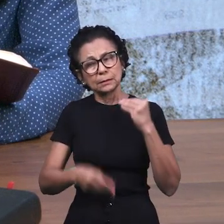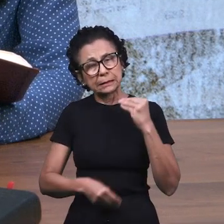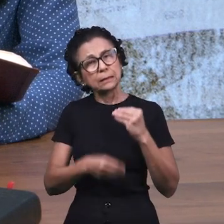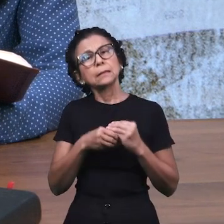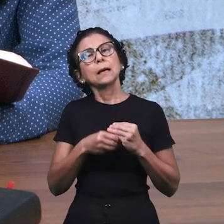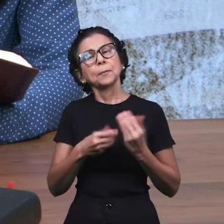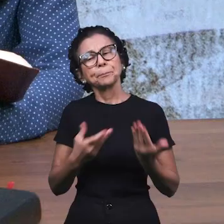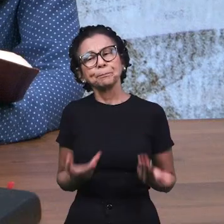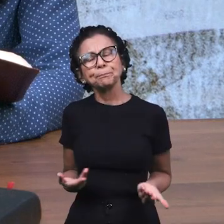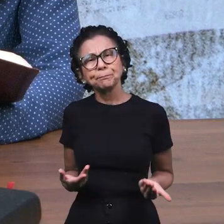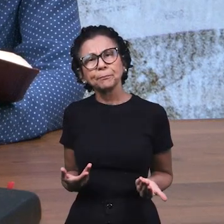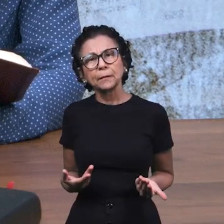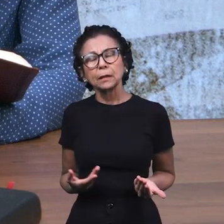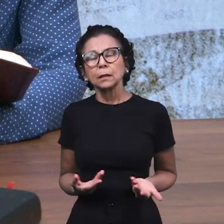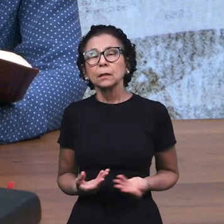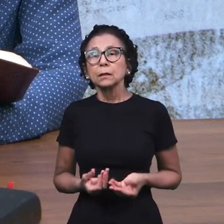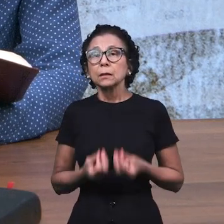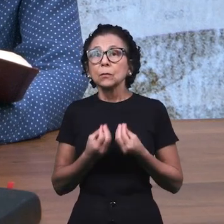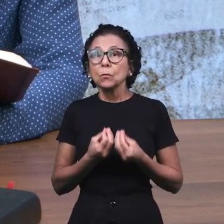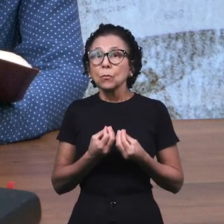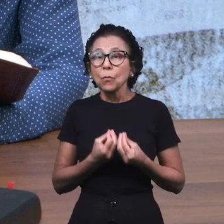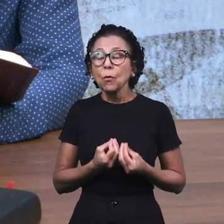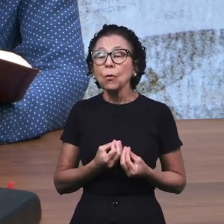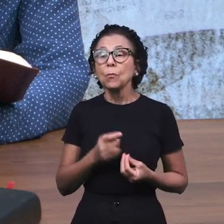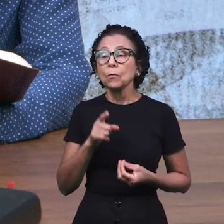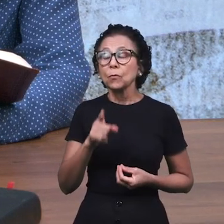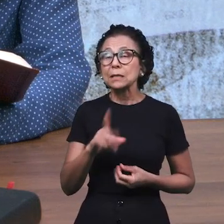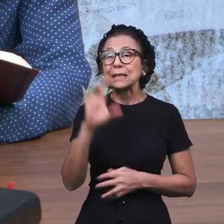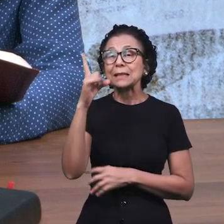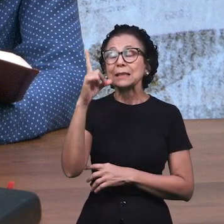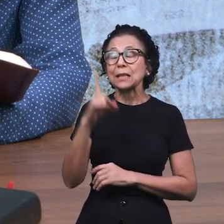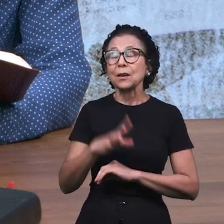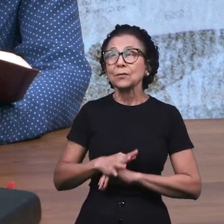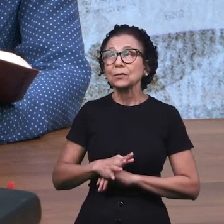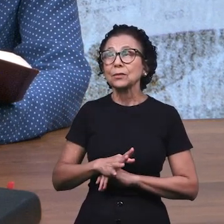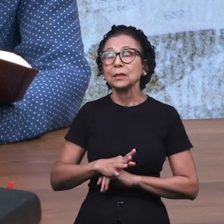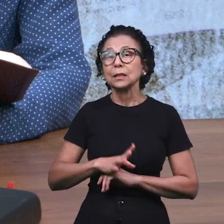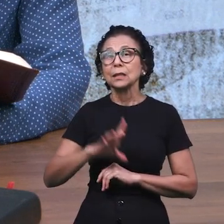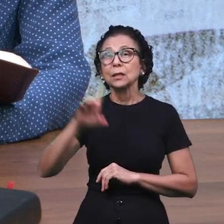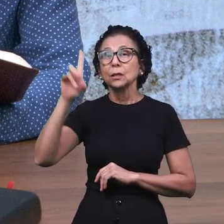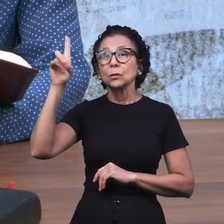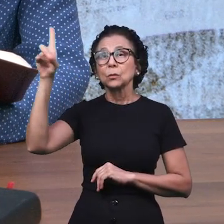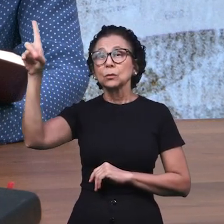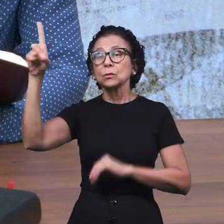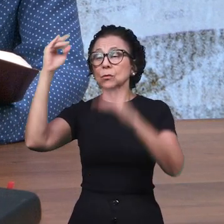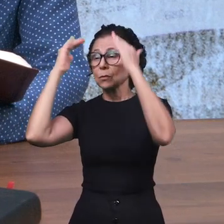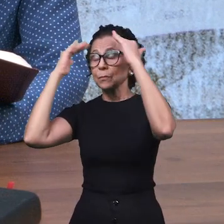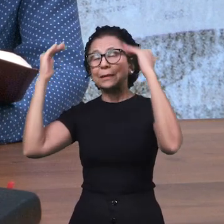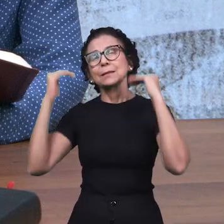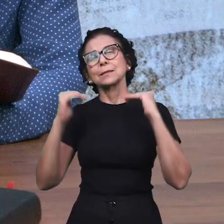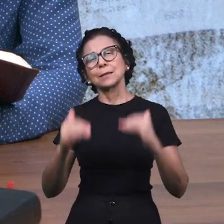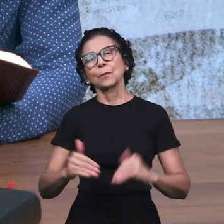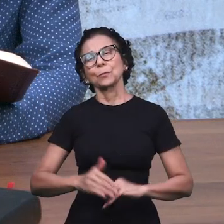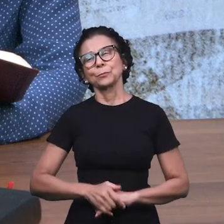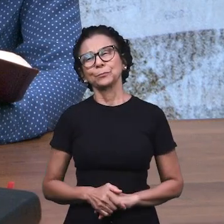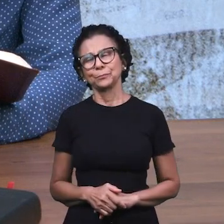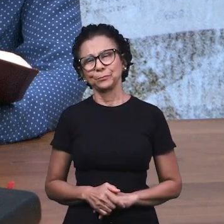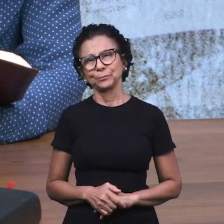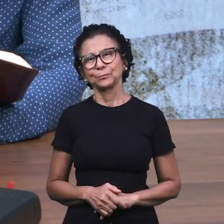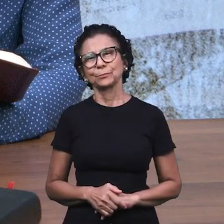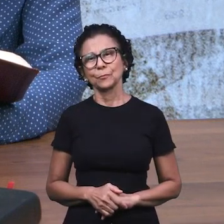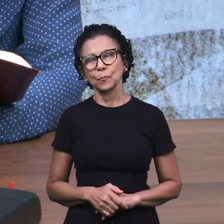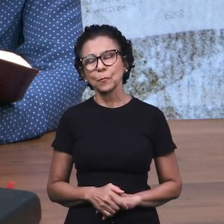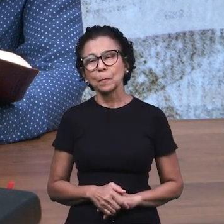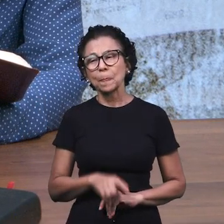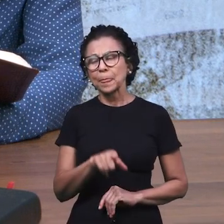pois, desprezaste a palavra do Senhor, fazendo o mal diante dos seus olhos. A